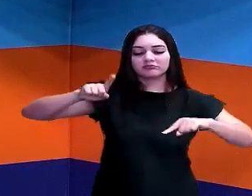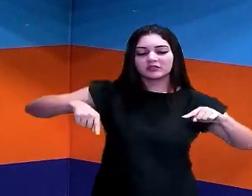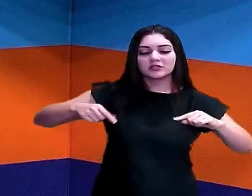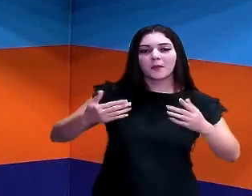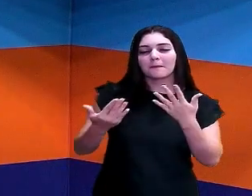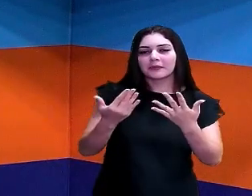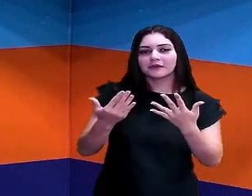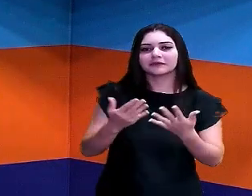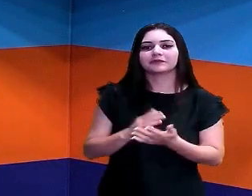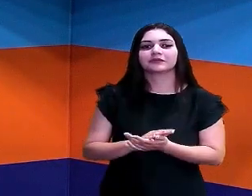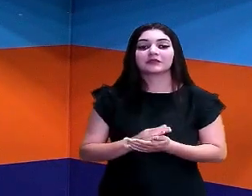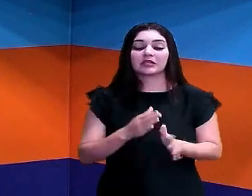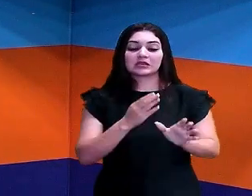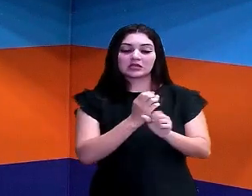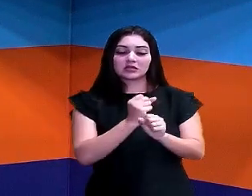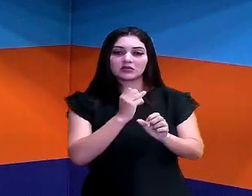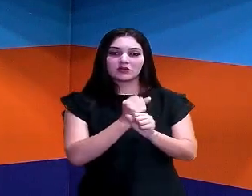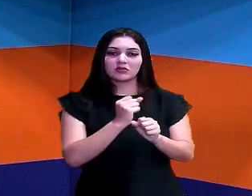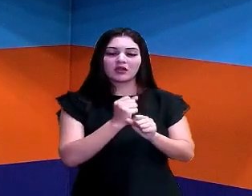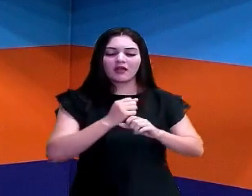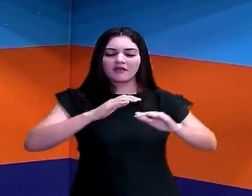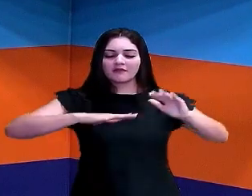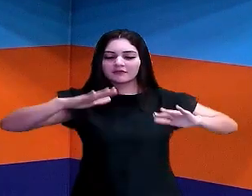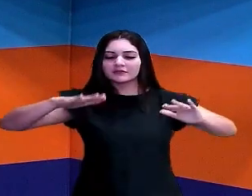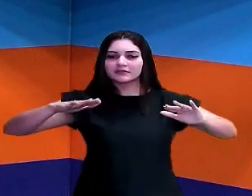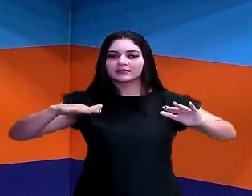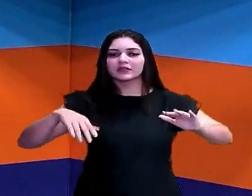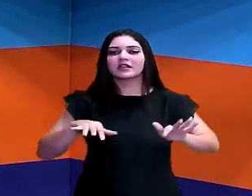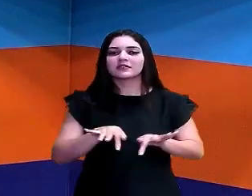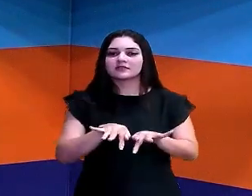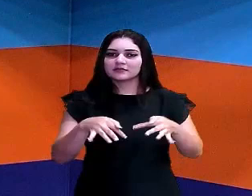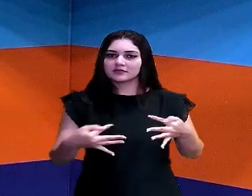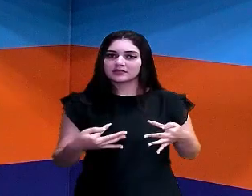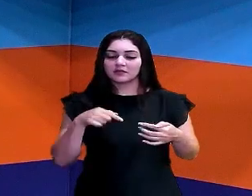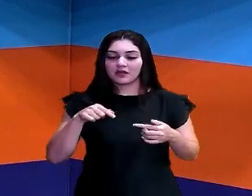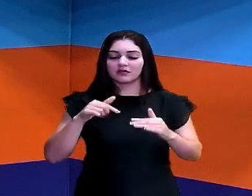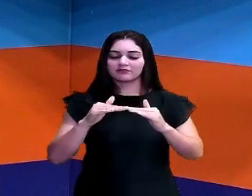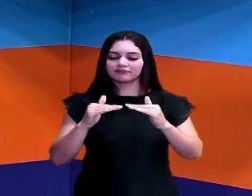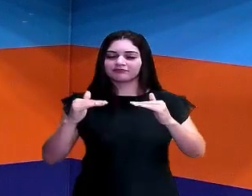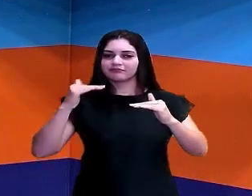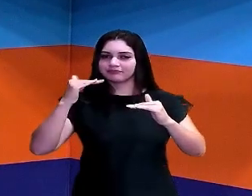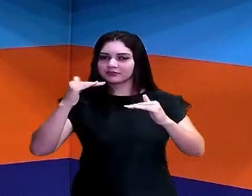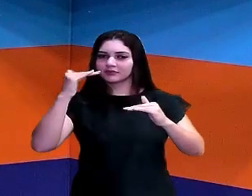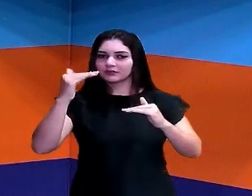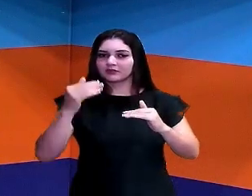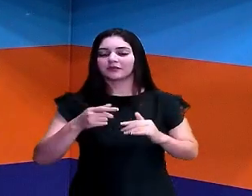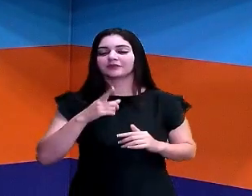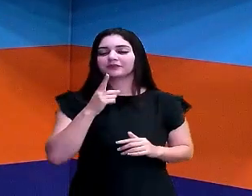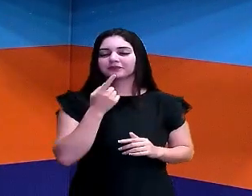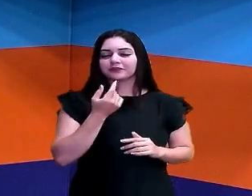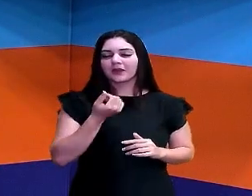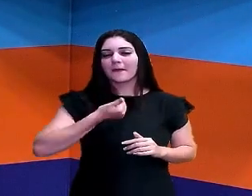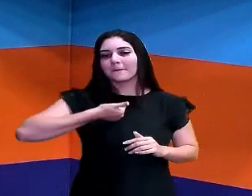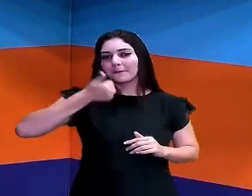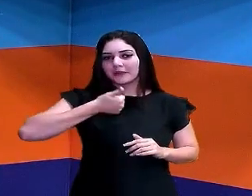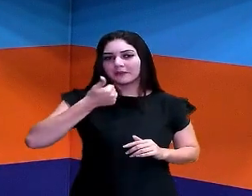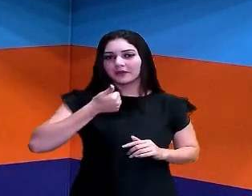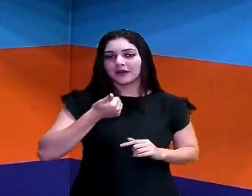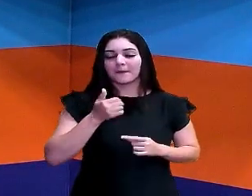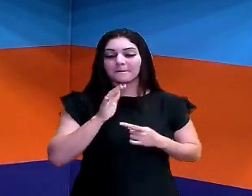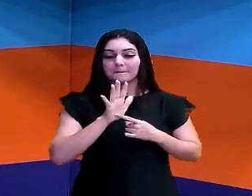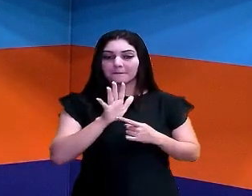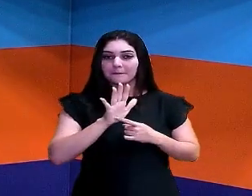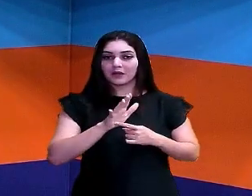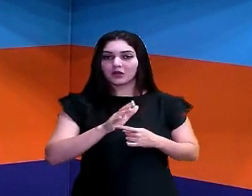percentual. Calcular a variação percentual é bastante simples com estas etapas. Primeira etapa, determine o